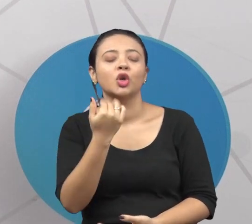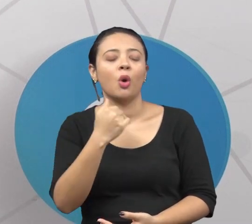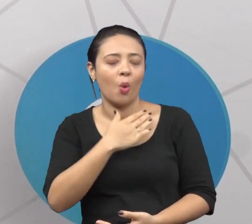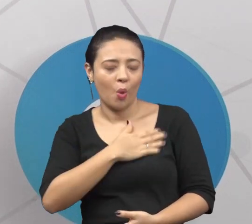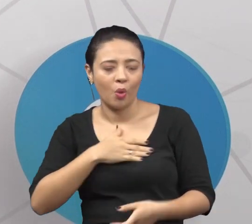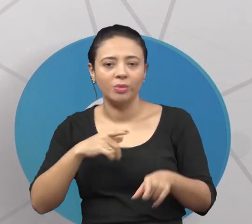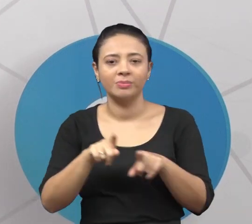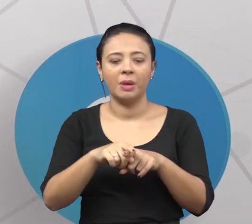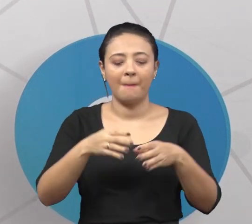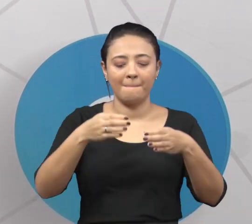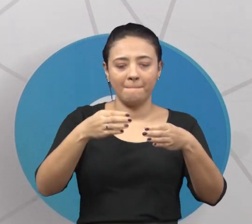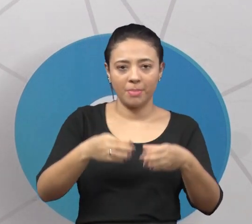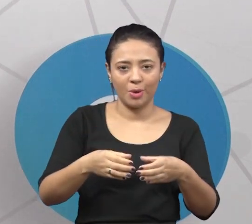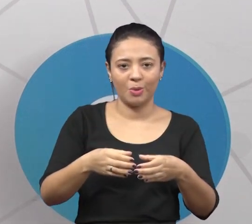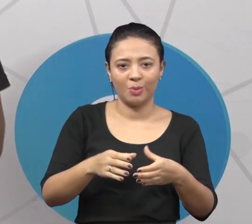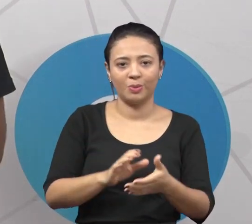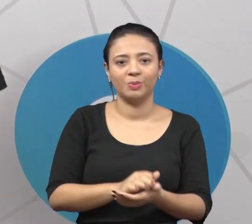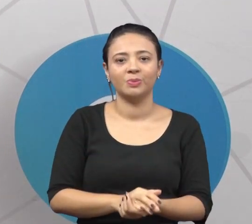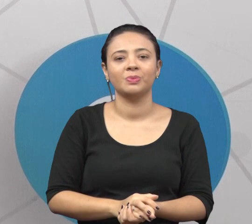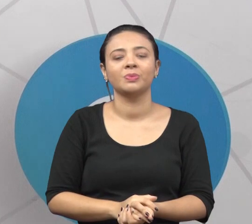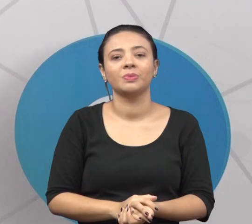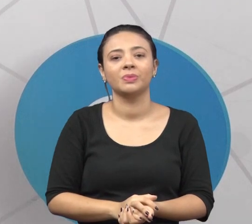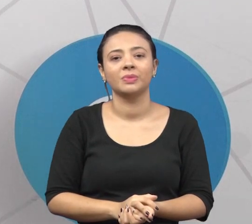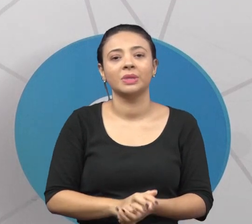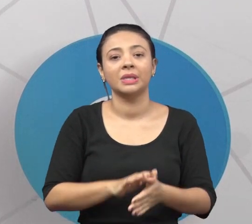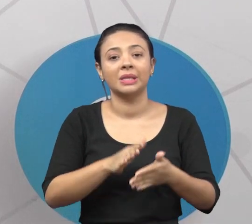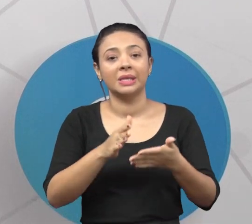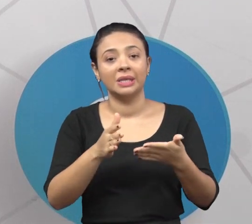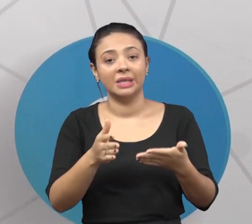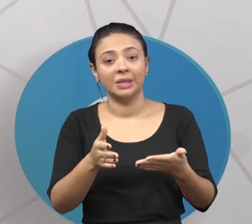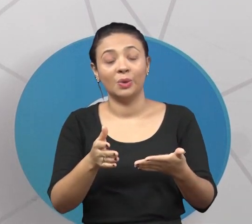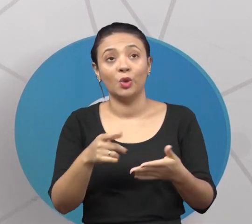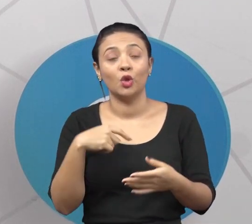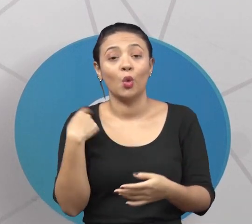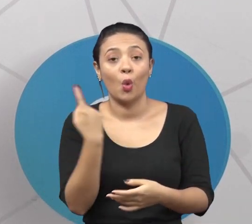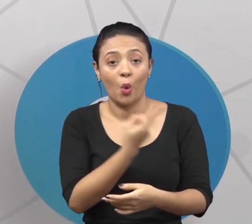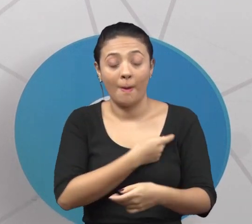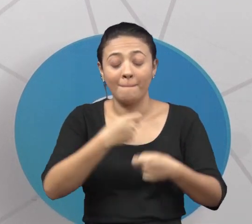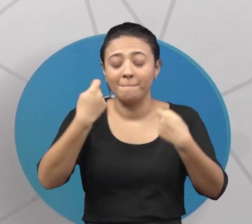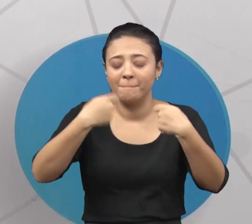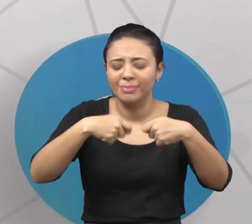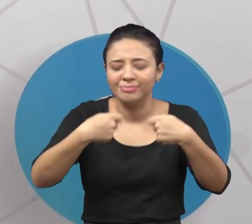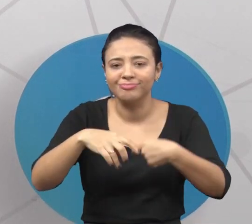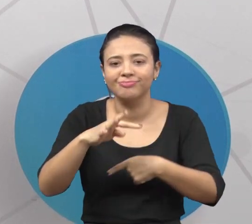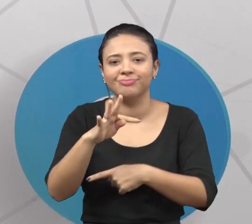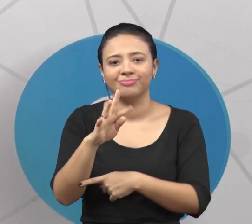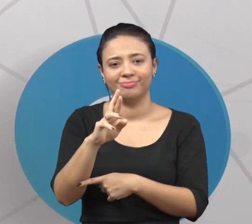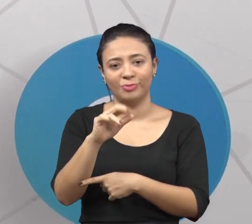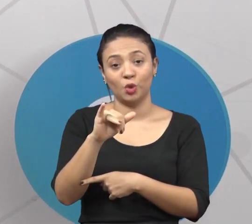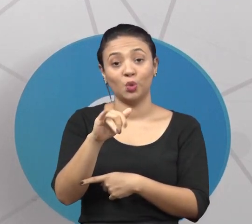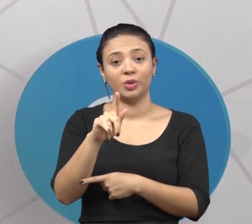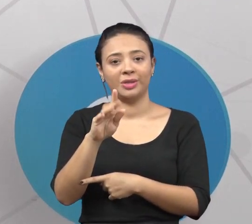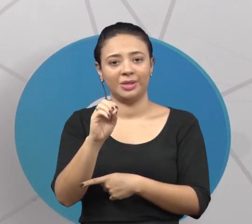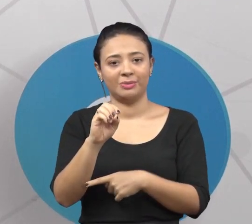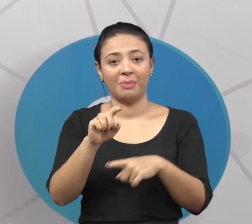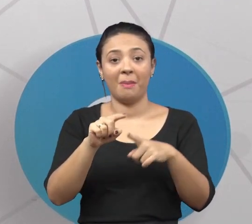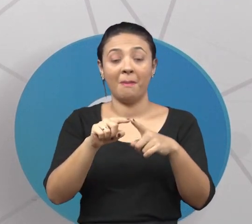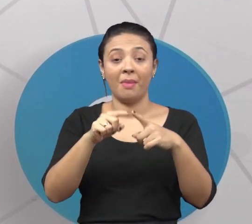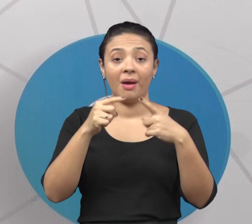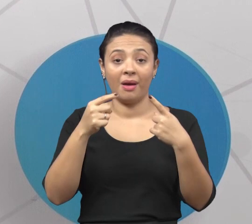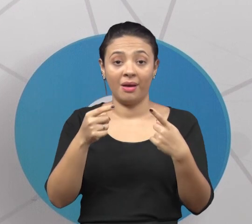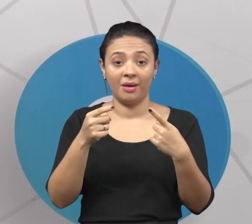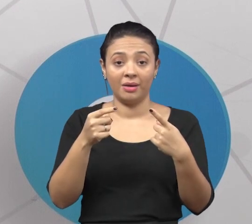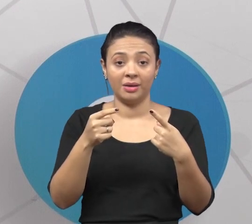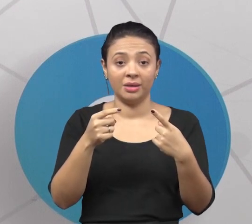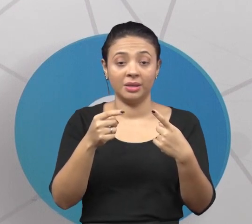indústria da panificação ela é alimentada principalmente pelo trigo. E nós temos uma pequena produtividade que fica no sul do Brasil, tá?